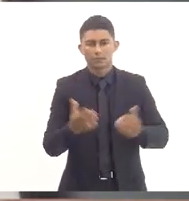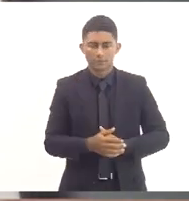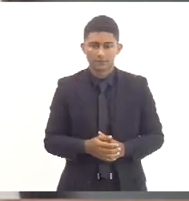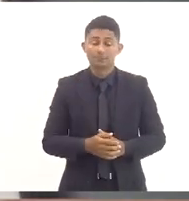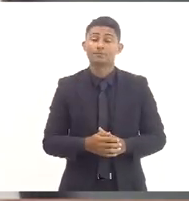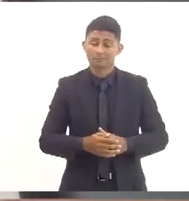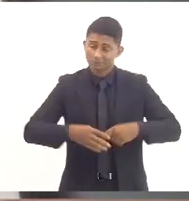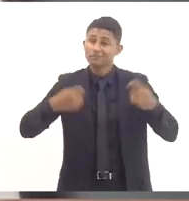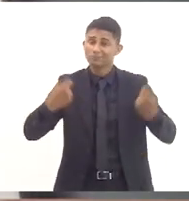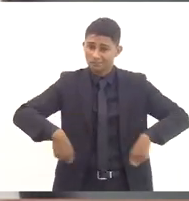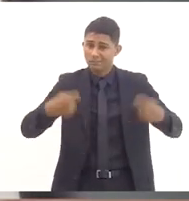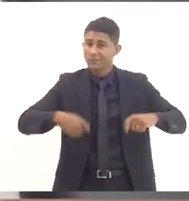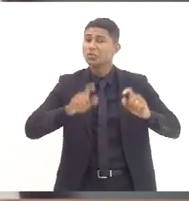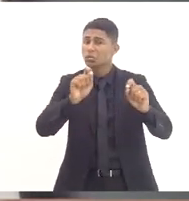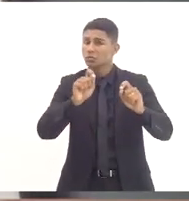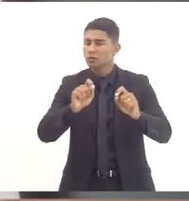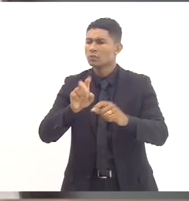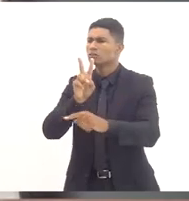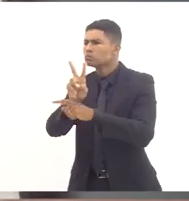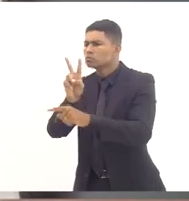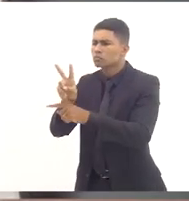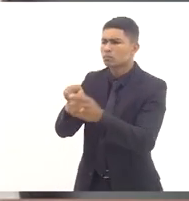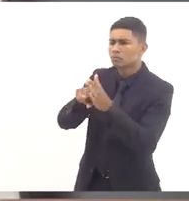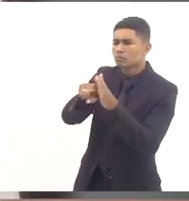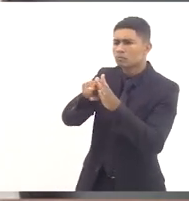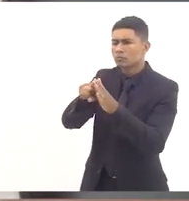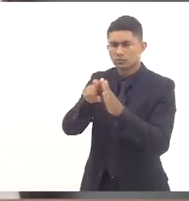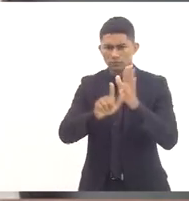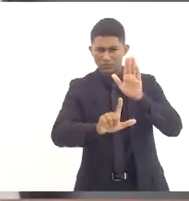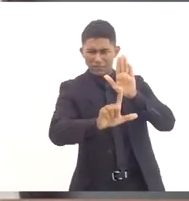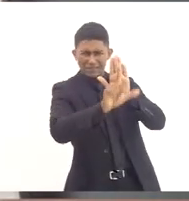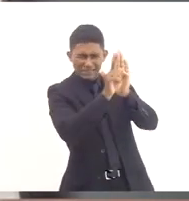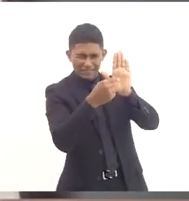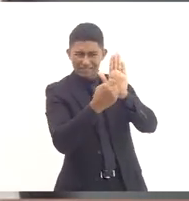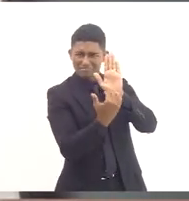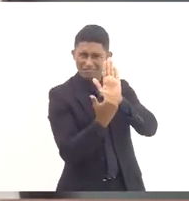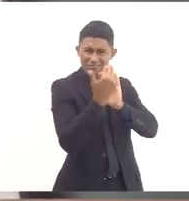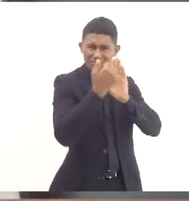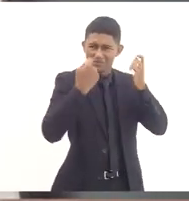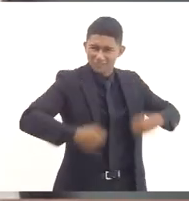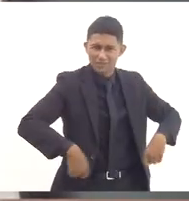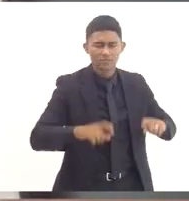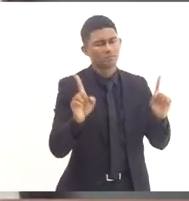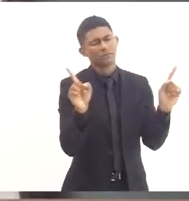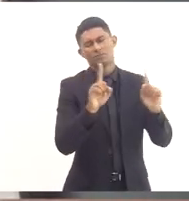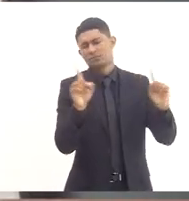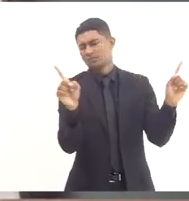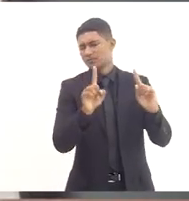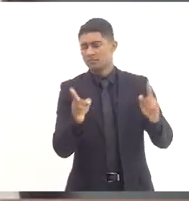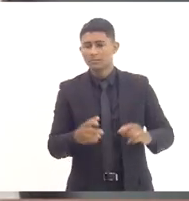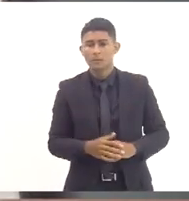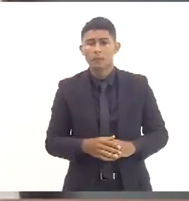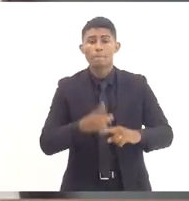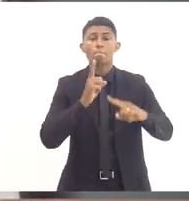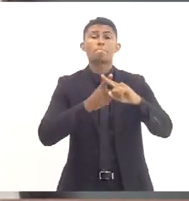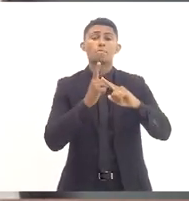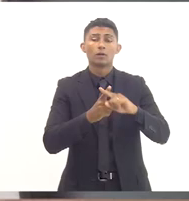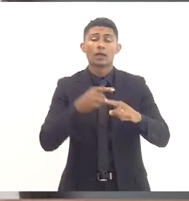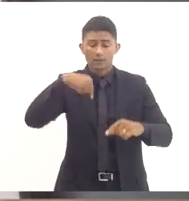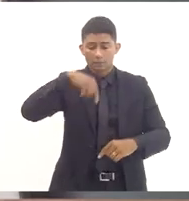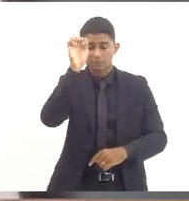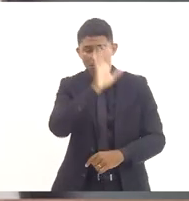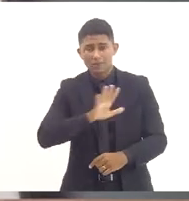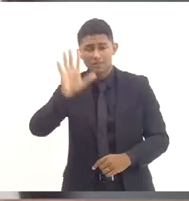precisa de fiscalização gente não precisa mais de lei nós tem o Brasil é um dos países não foram primeiro é o que mais tem